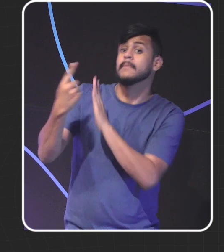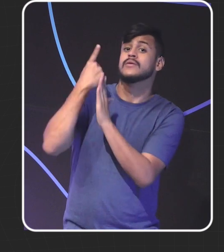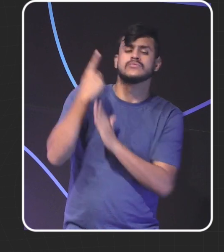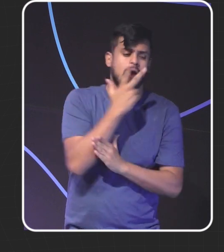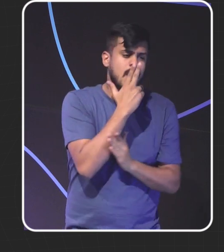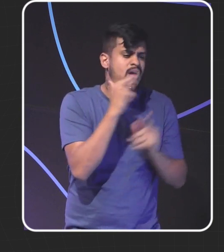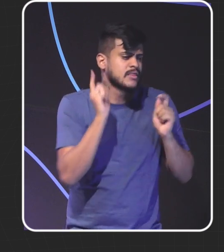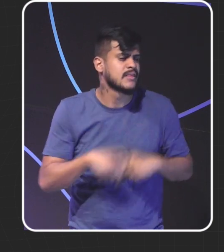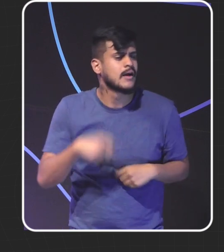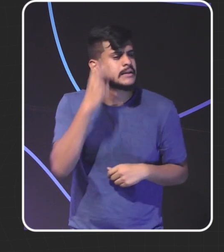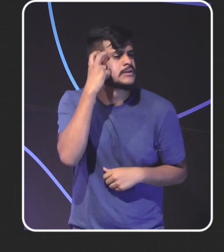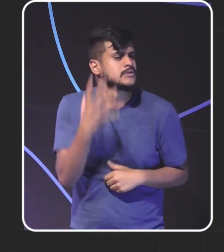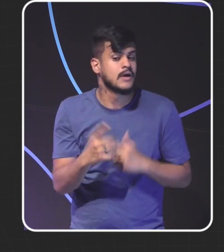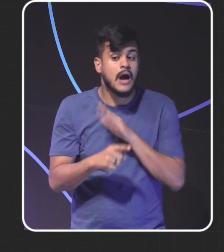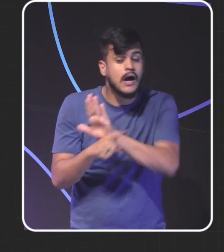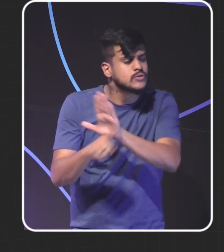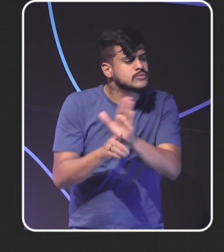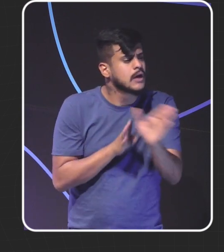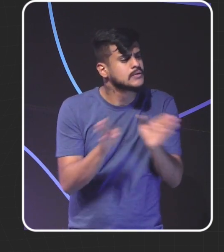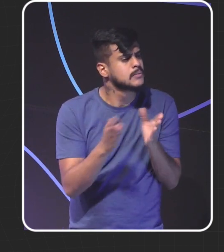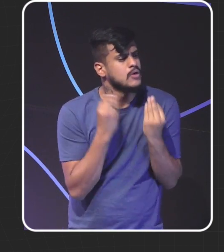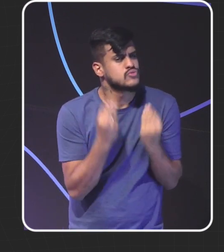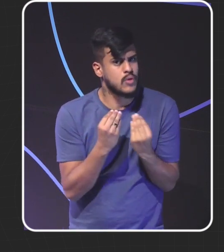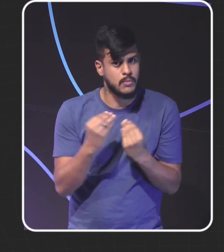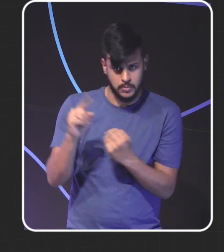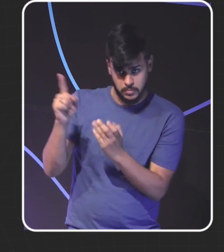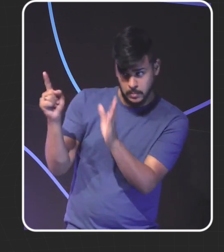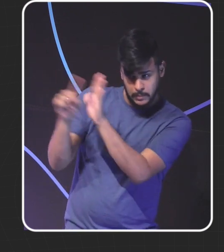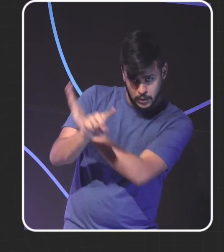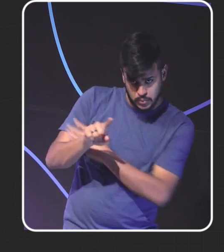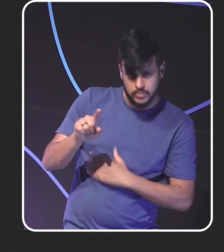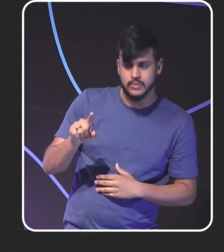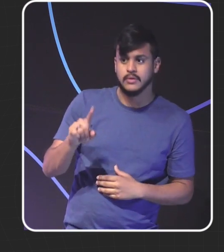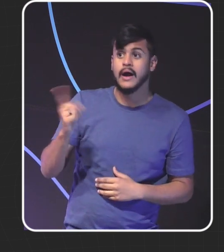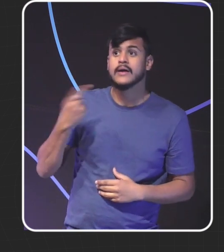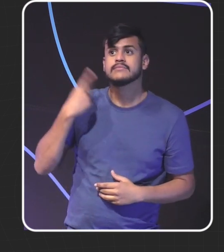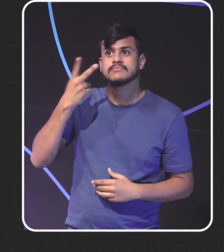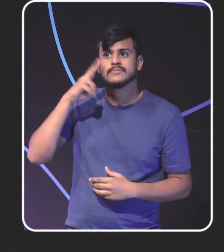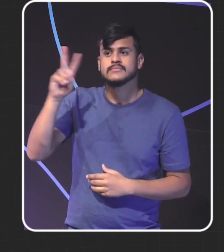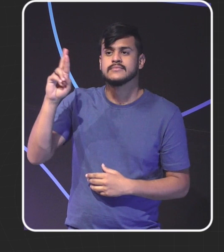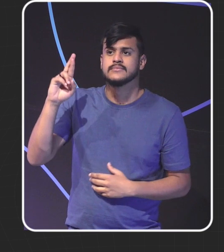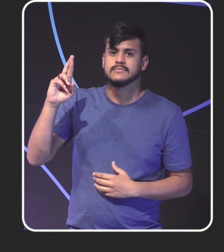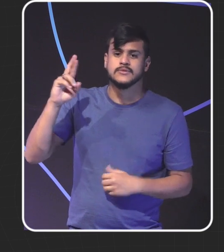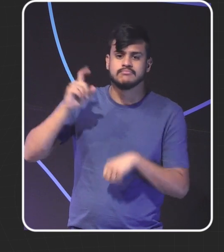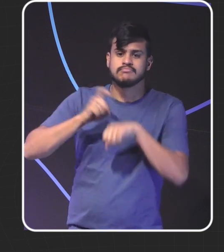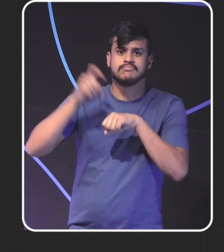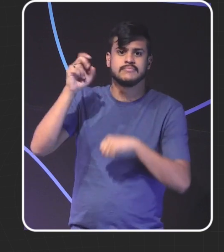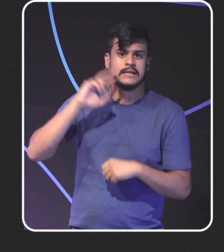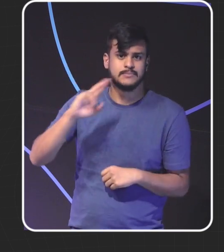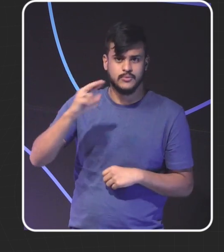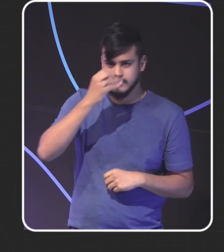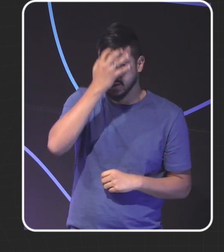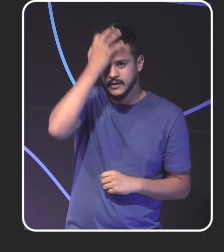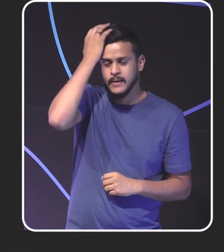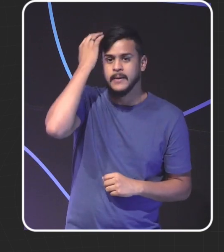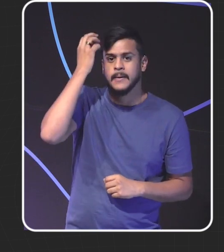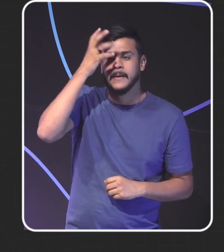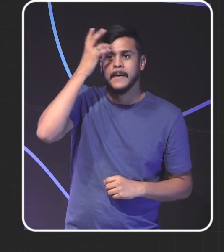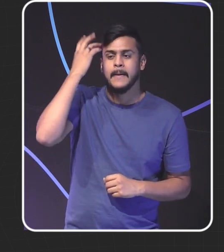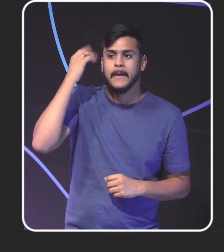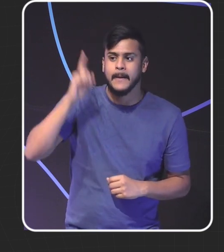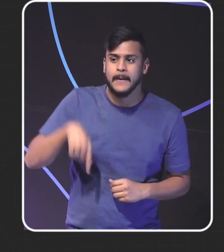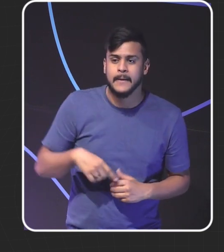poderia melhorar para a acessibilidade, e uma das coisas que me veio à mente, assim, nessa conversa foi